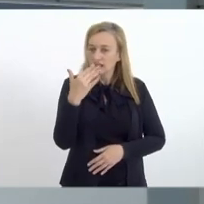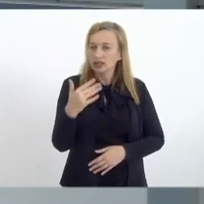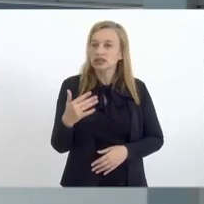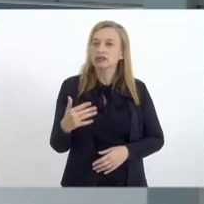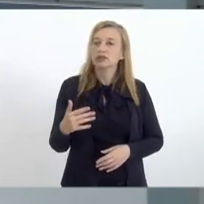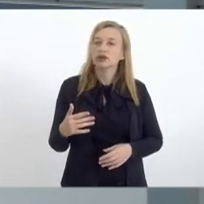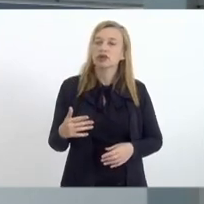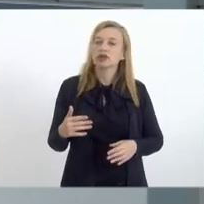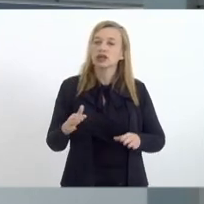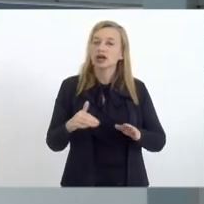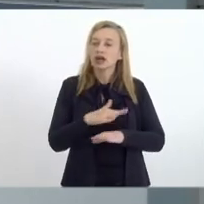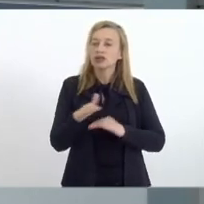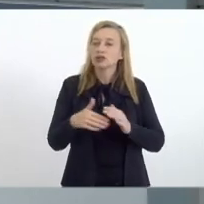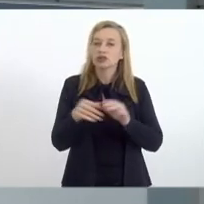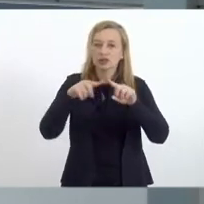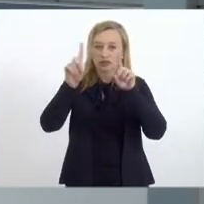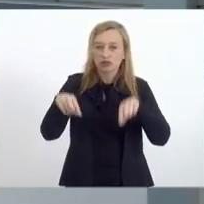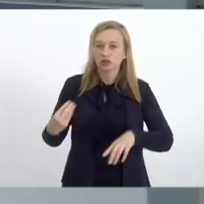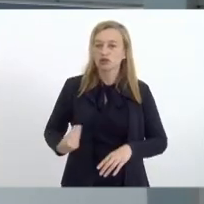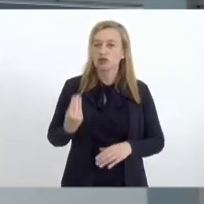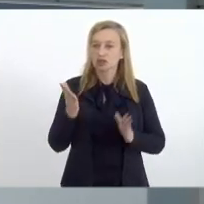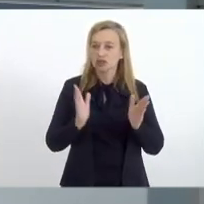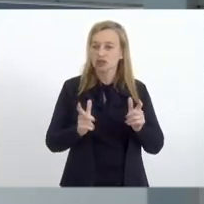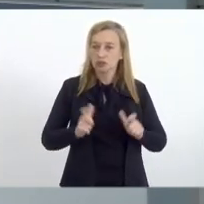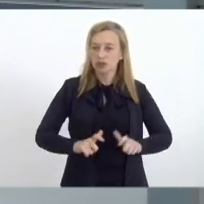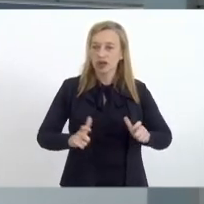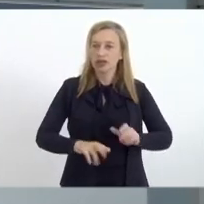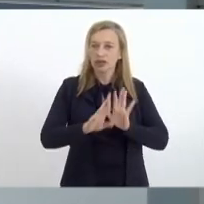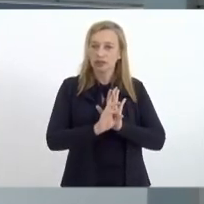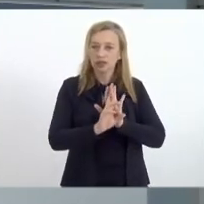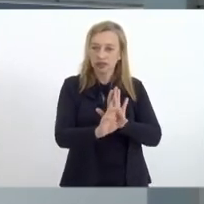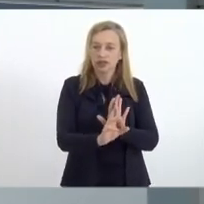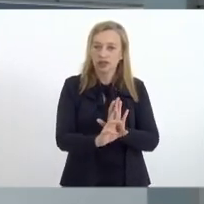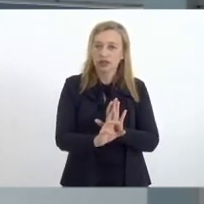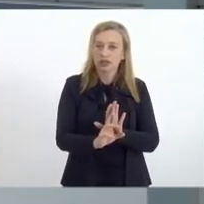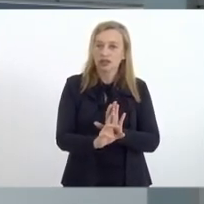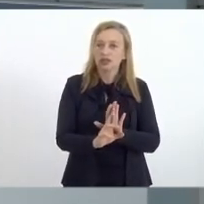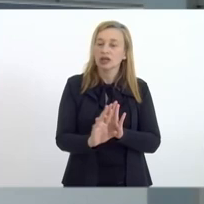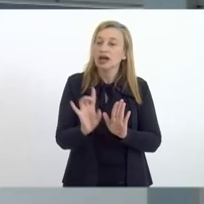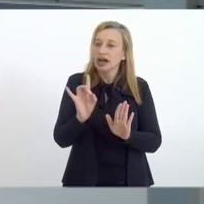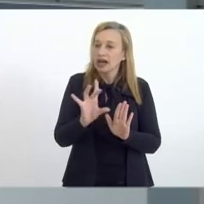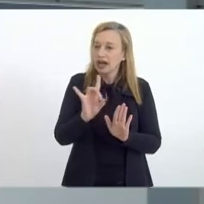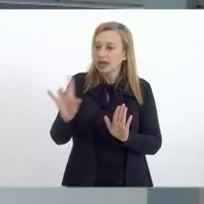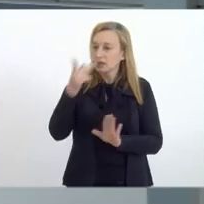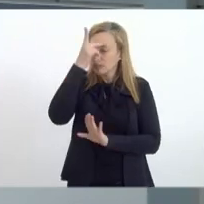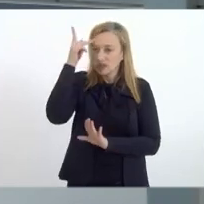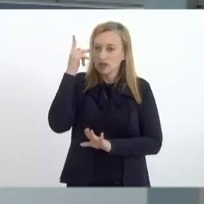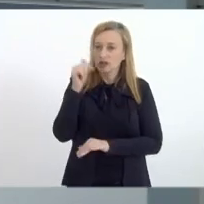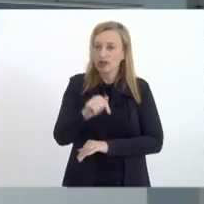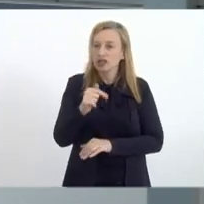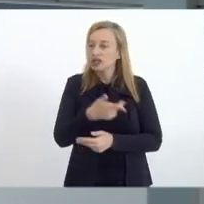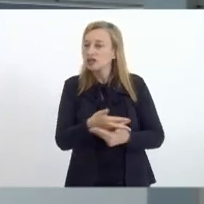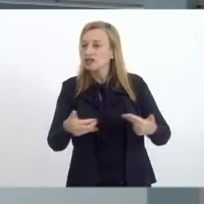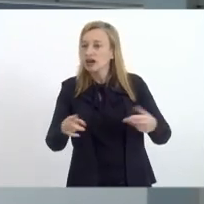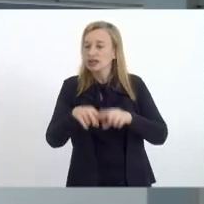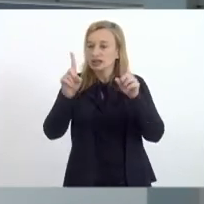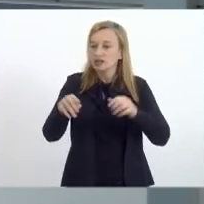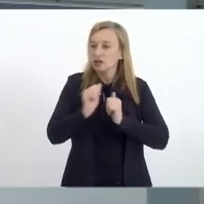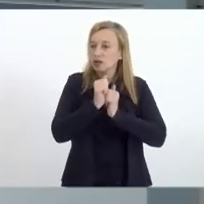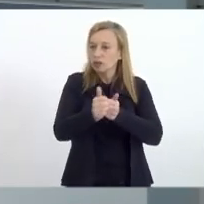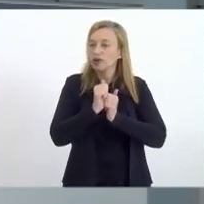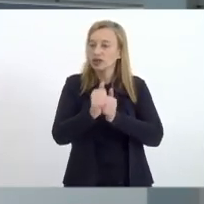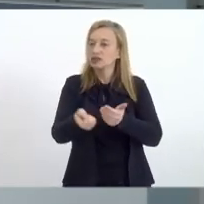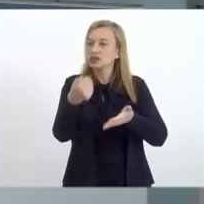vem somente aos servidores aqui presentes, que são apenas representantes. Por trás de cada rosto aqui, há centenas de servidores acompanhando a nossa